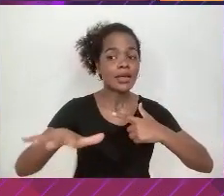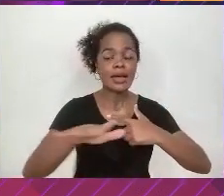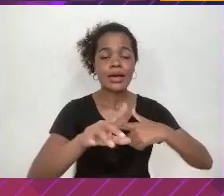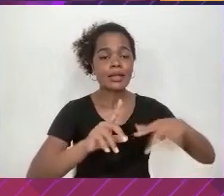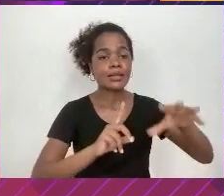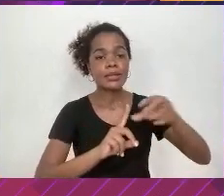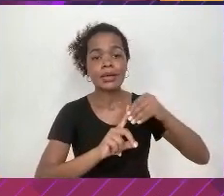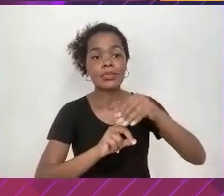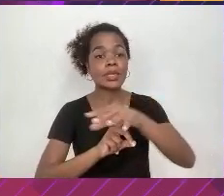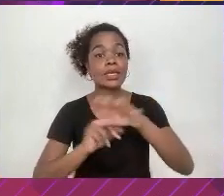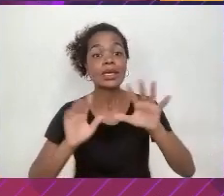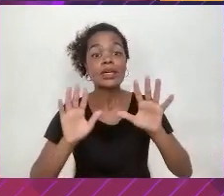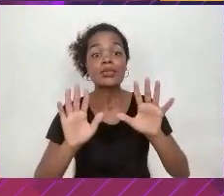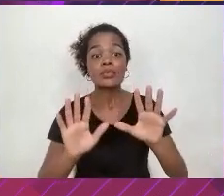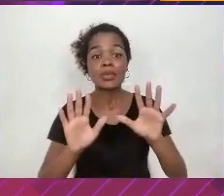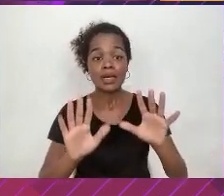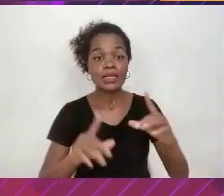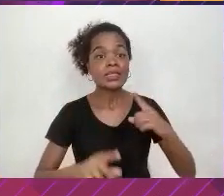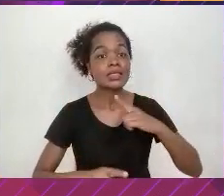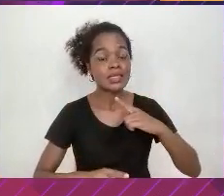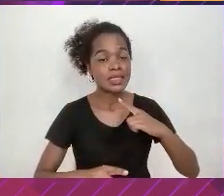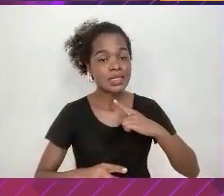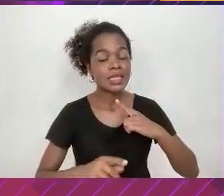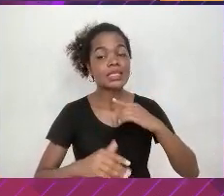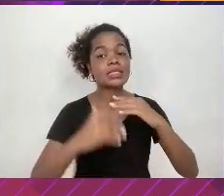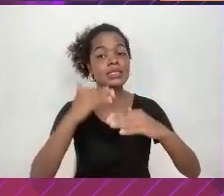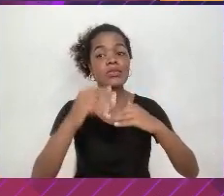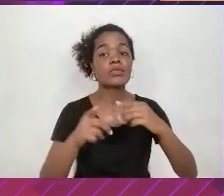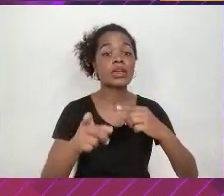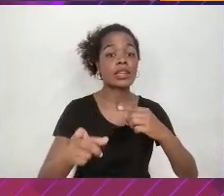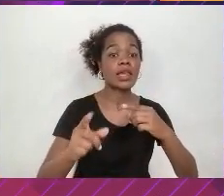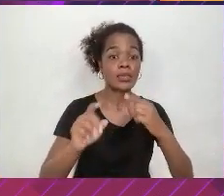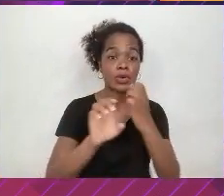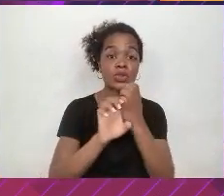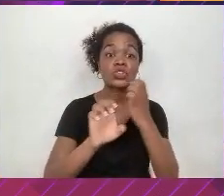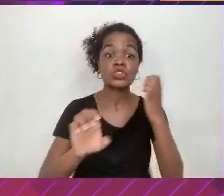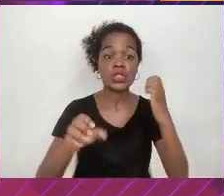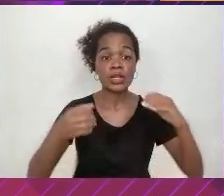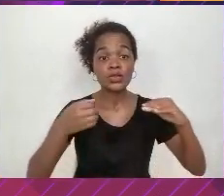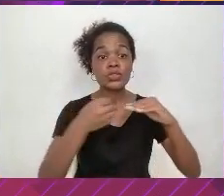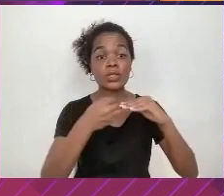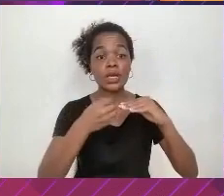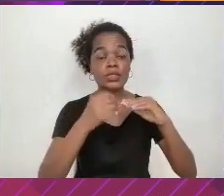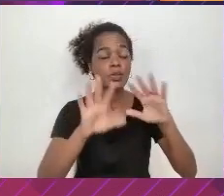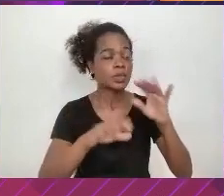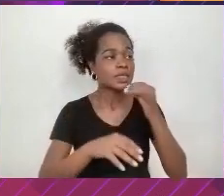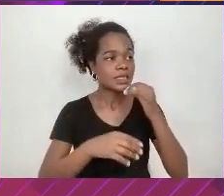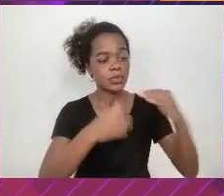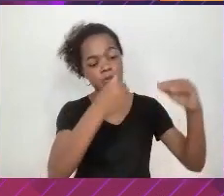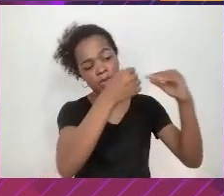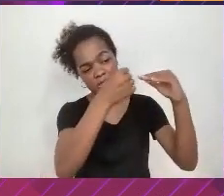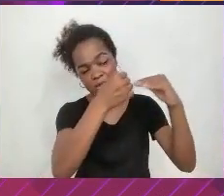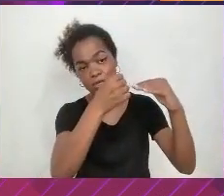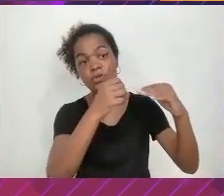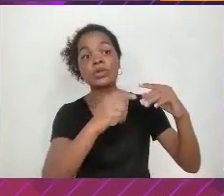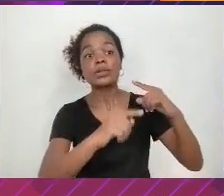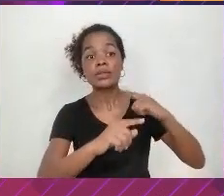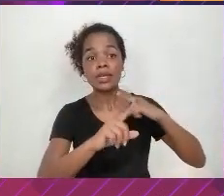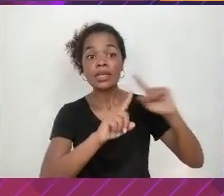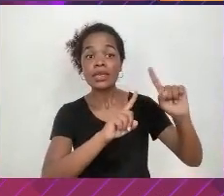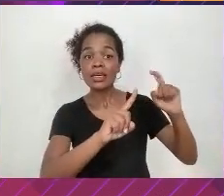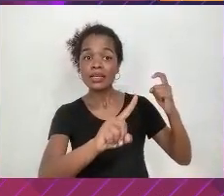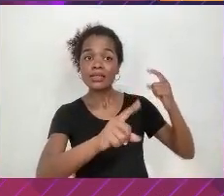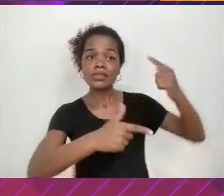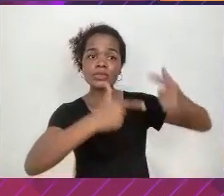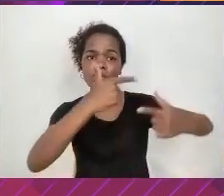mesmo trabalho desenvolvendo lá pelo engenheiro de dados, lá no nosso banco de dados. Então, a gente tem um trabalho anterior para saber onde que